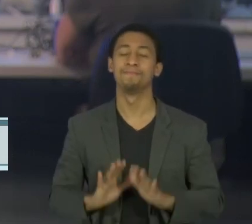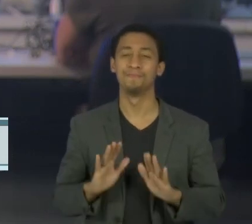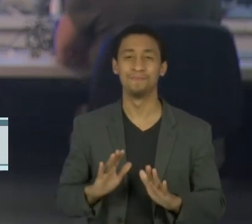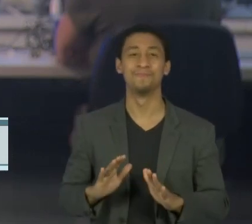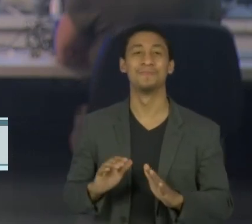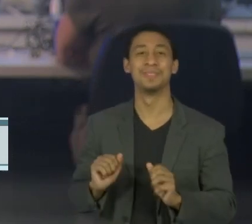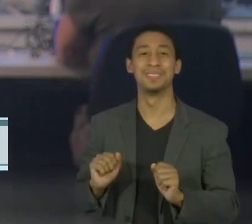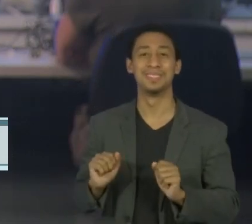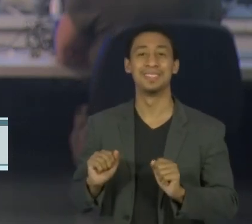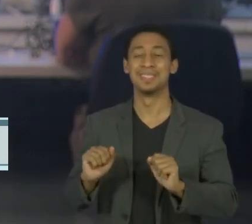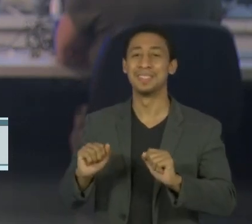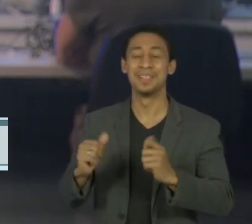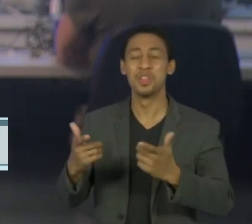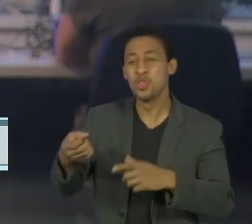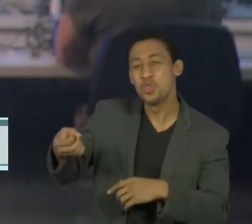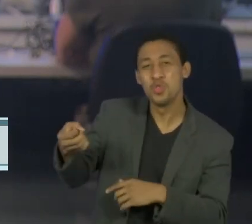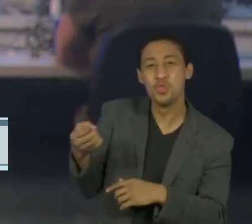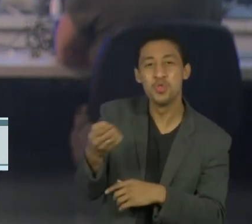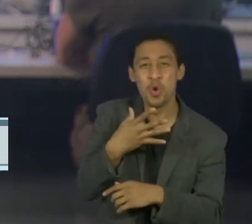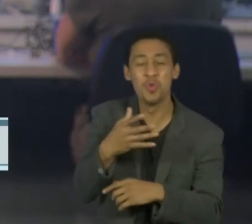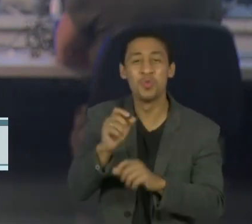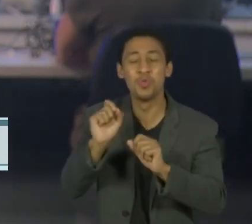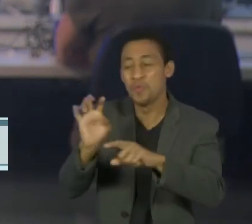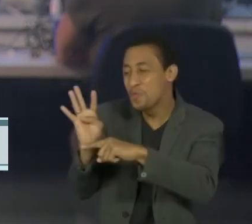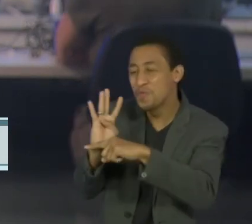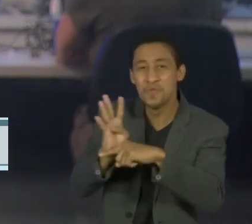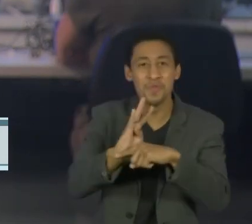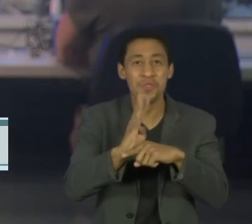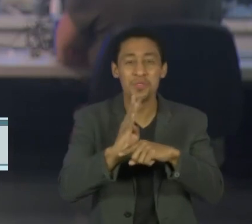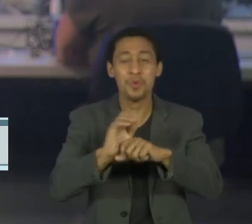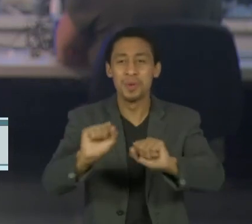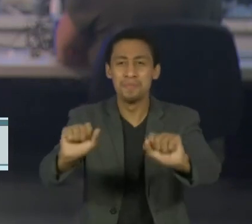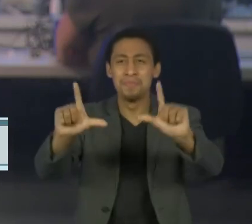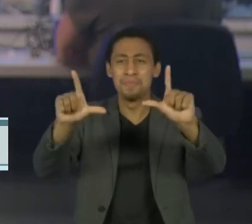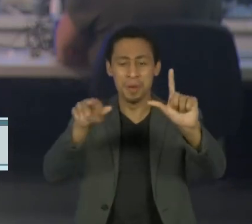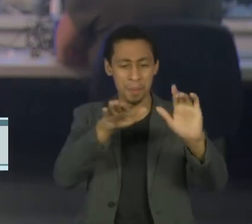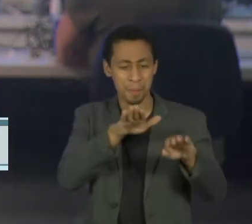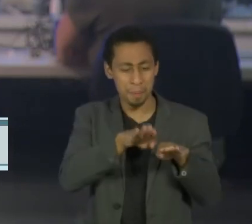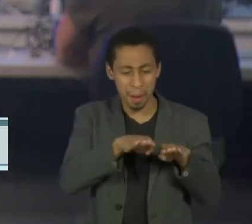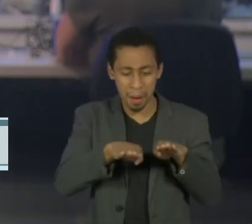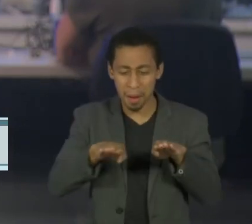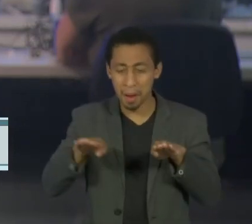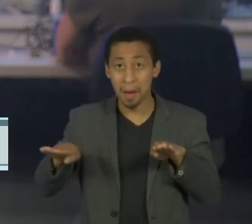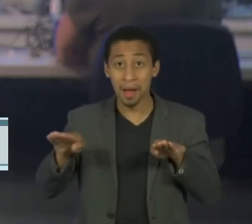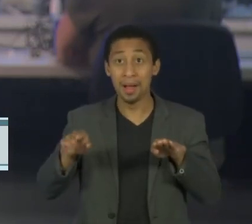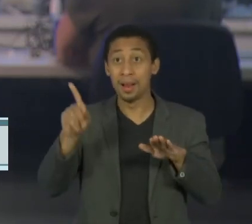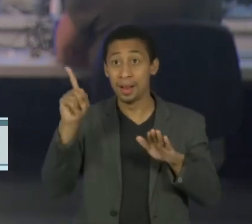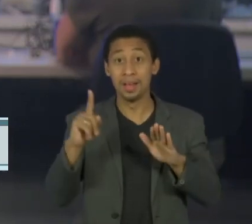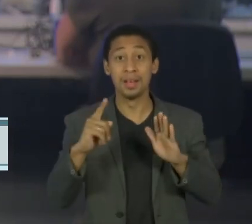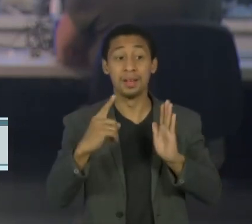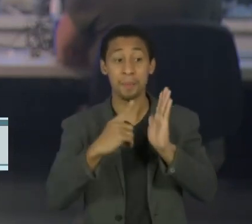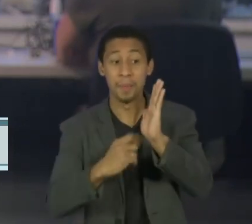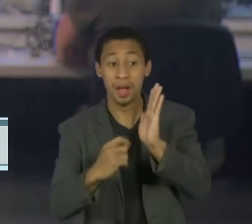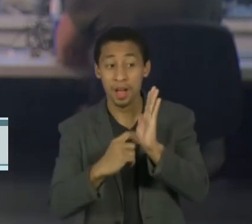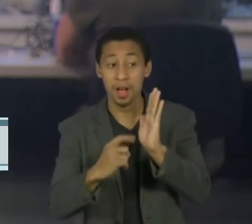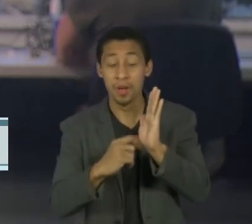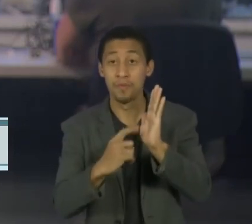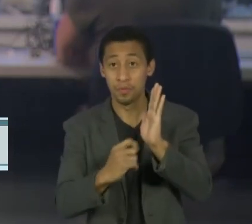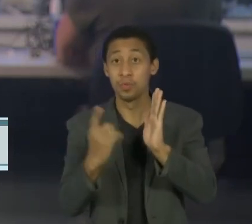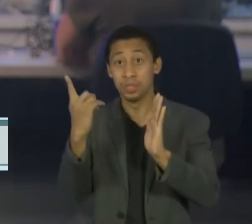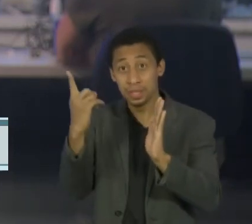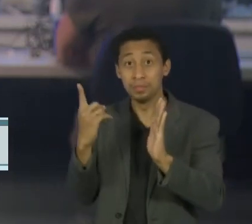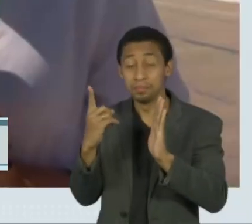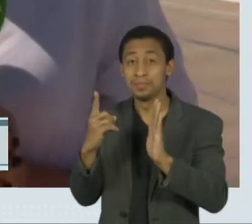Estreias marcam a nova programação do Belas Artes Drive-In no Memorial da América Latina. Cinema seguro em tempos de